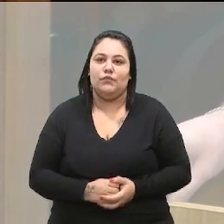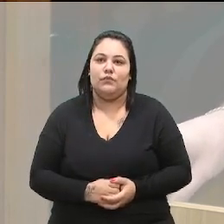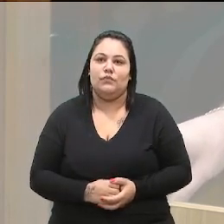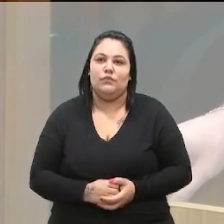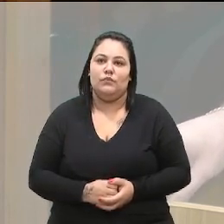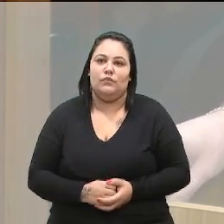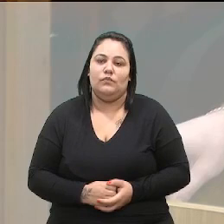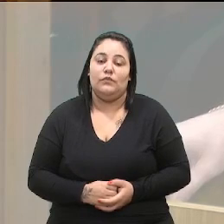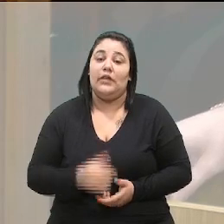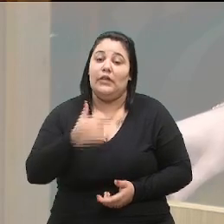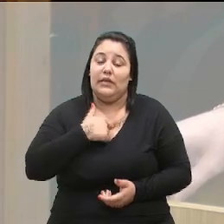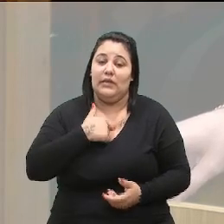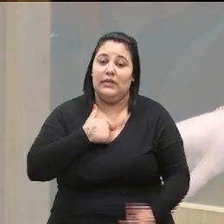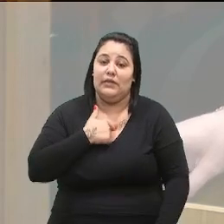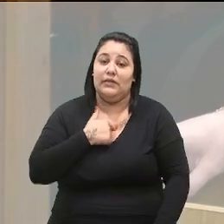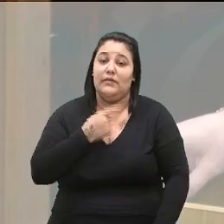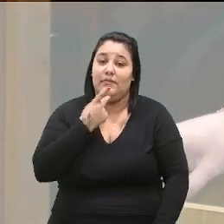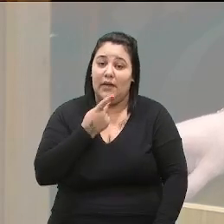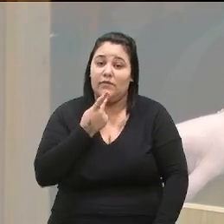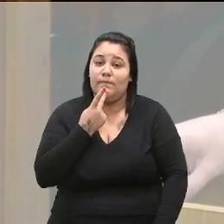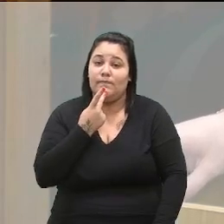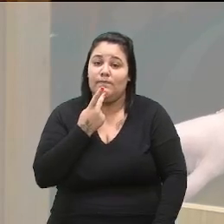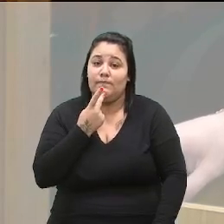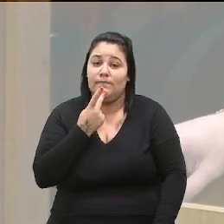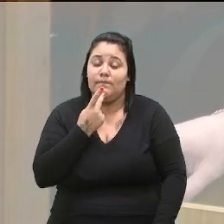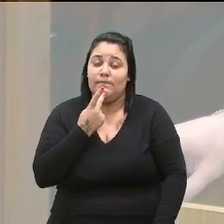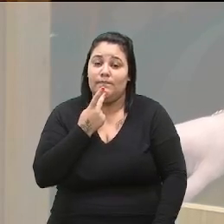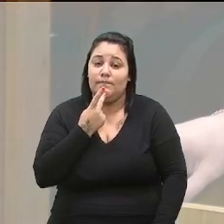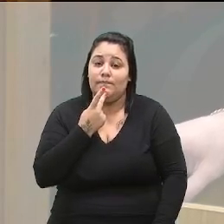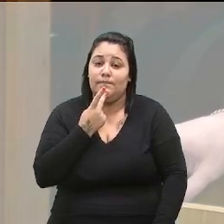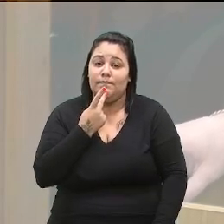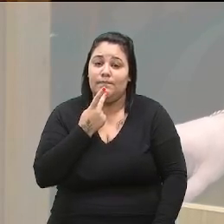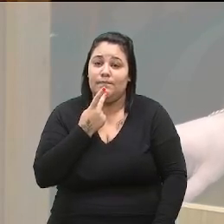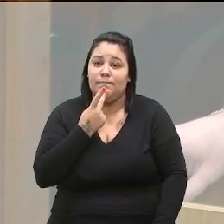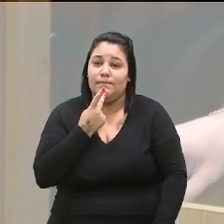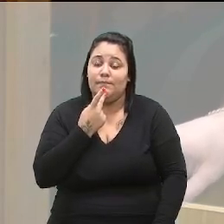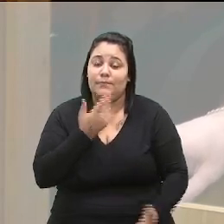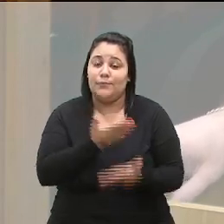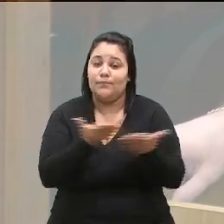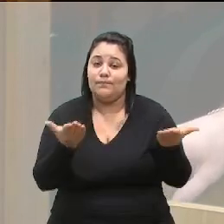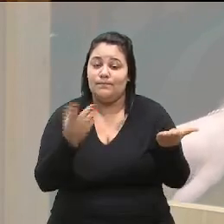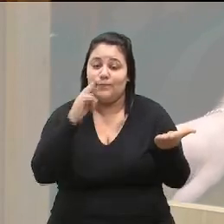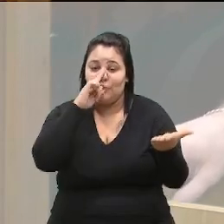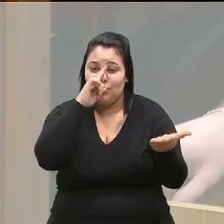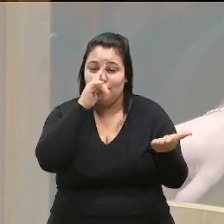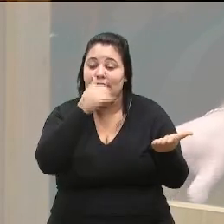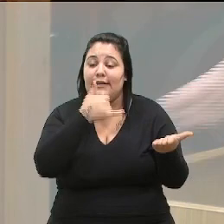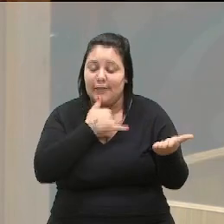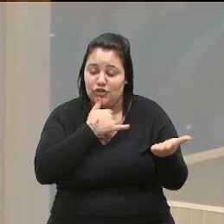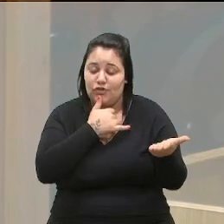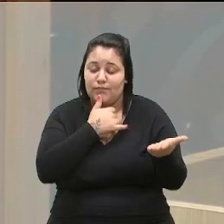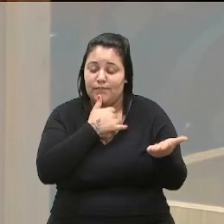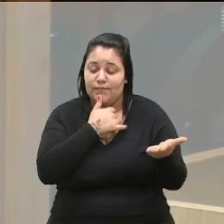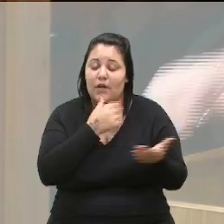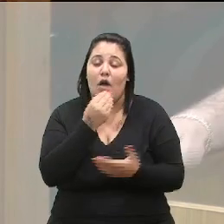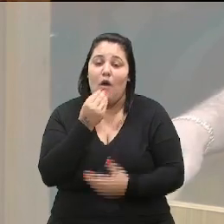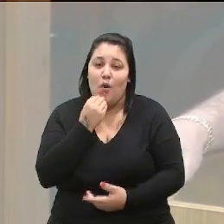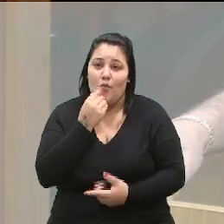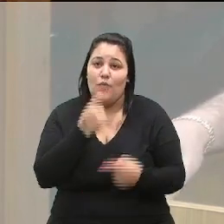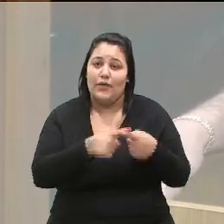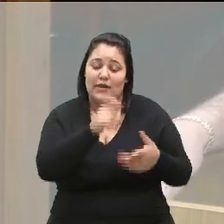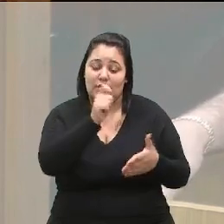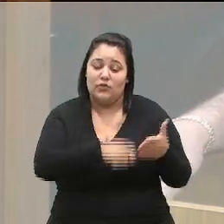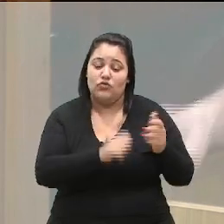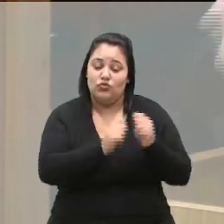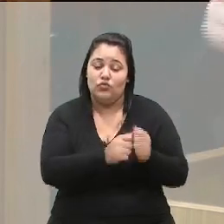presidente da Gá um cenário perigoso e lamentável obviamente por ter assinado em conjunto com o